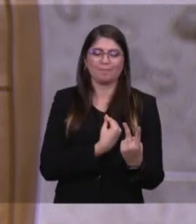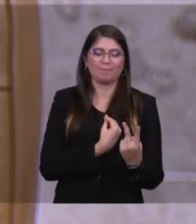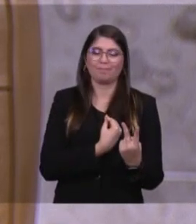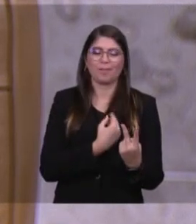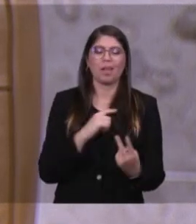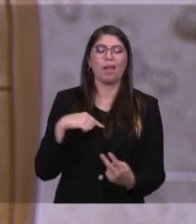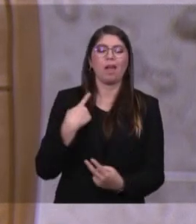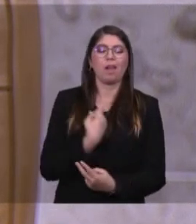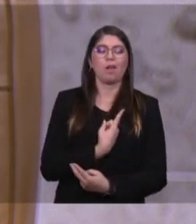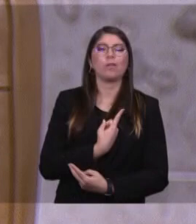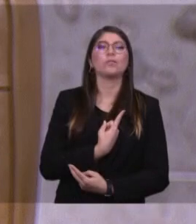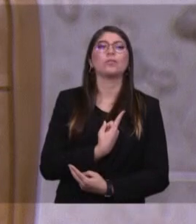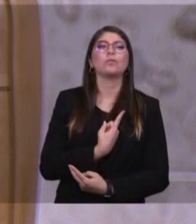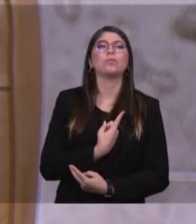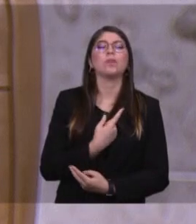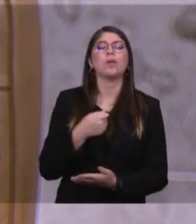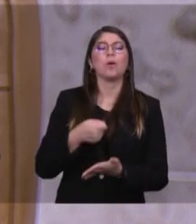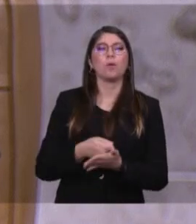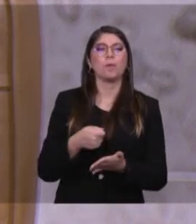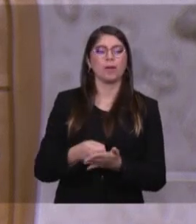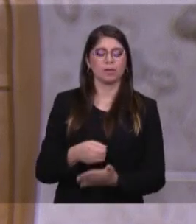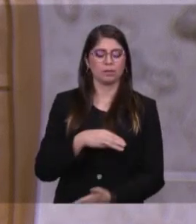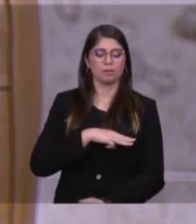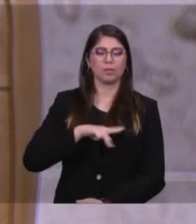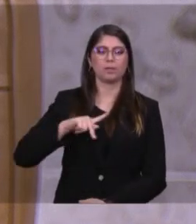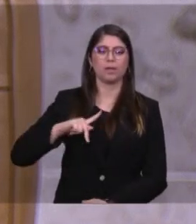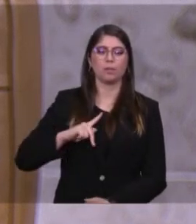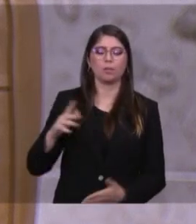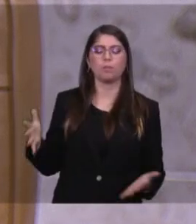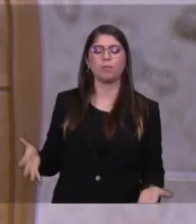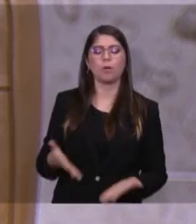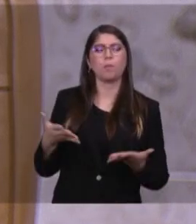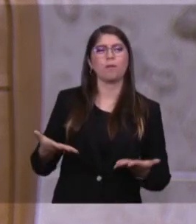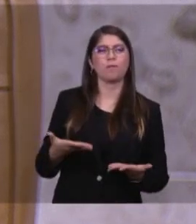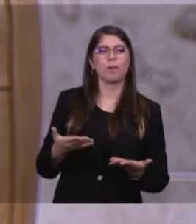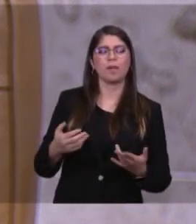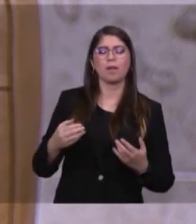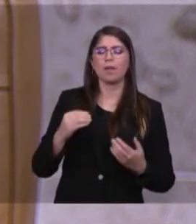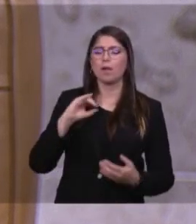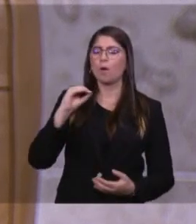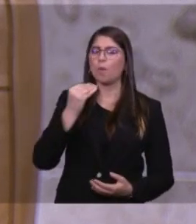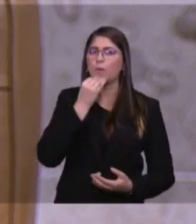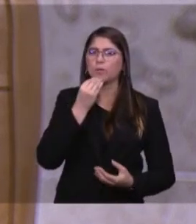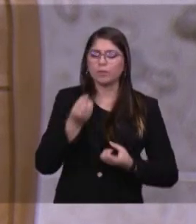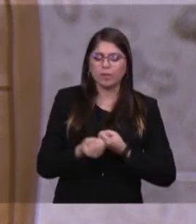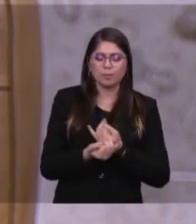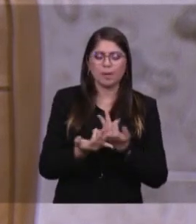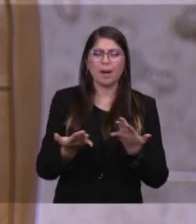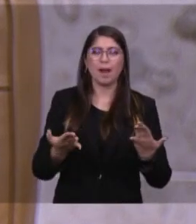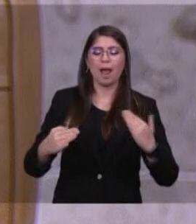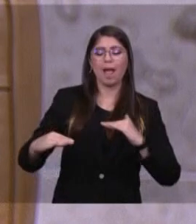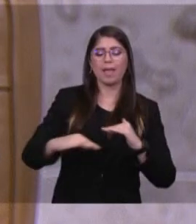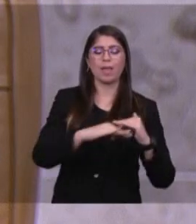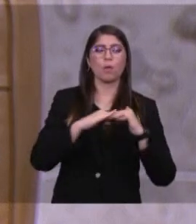dever, enquanto Ministério Público, promover a igualdade de oportunidades para todos os